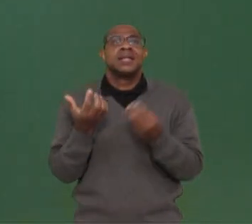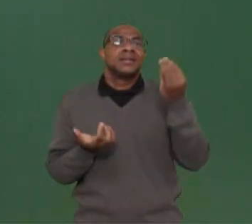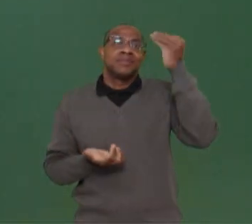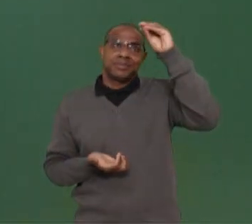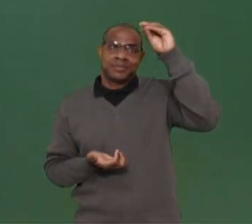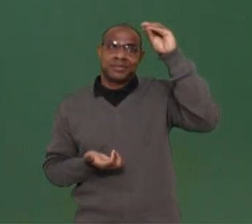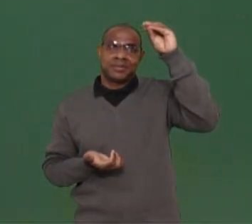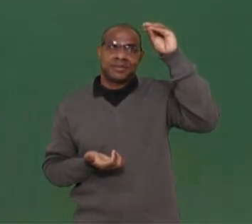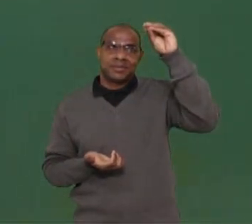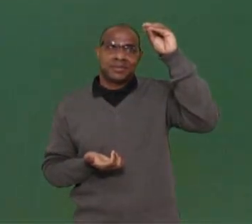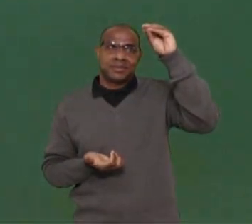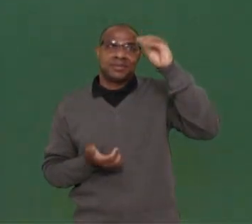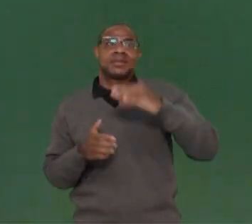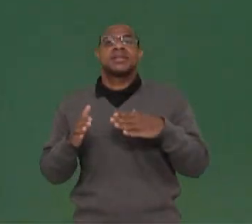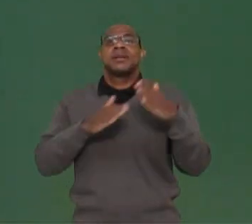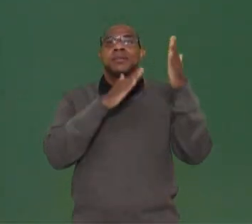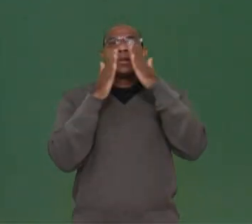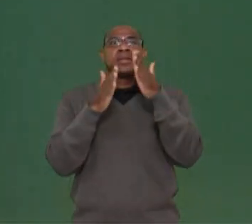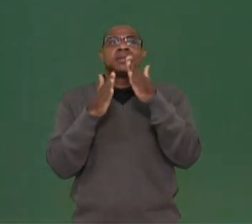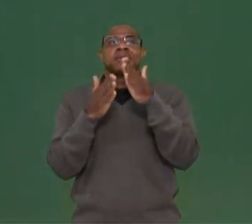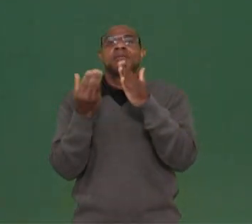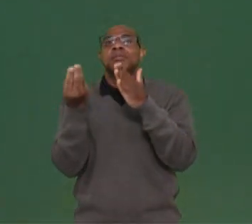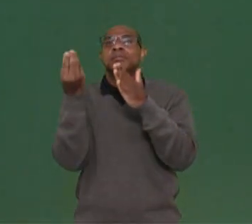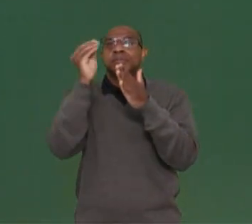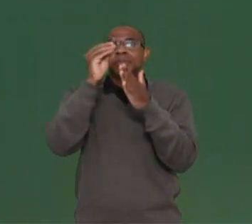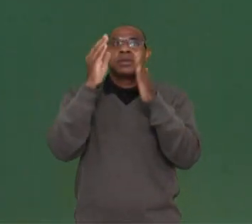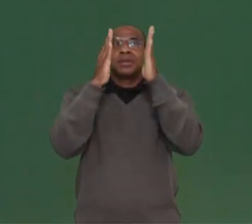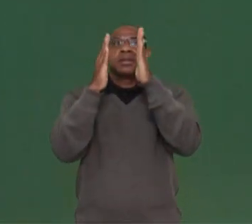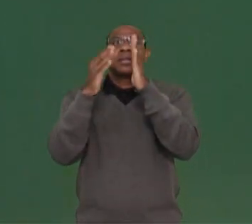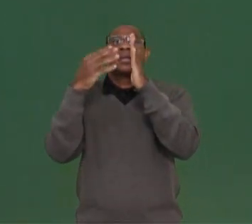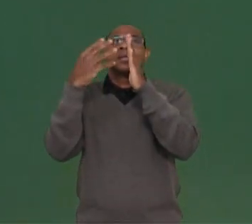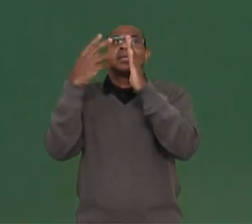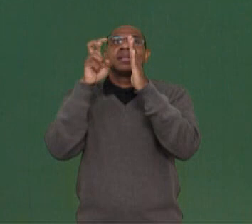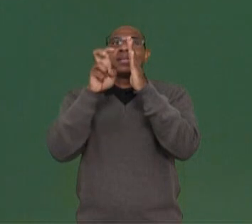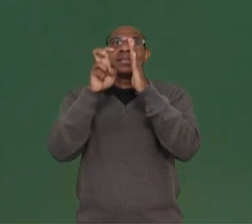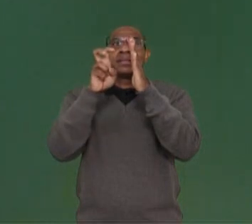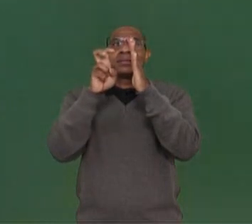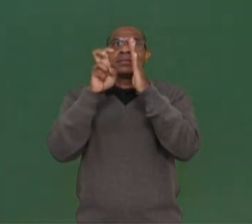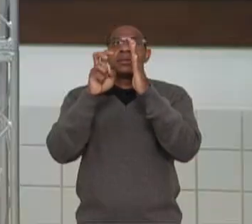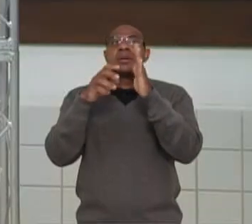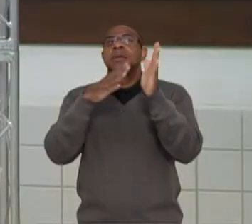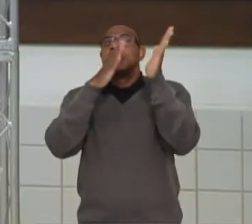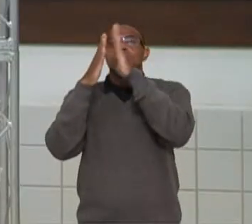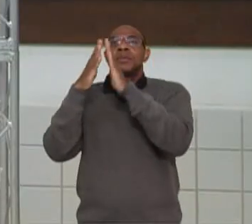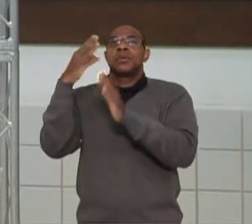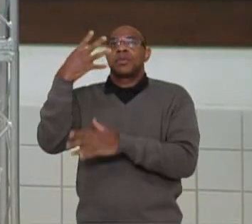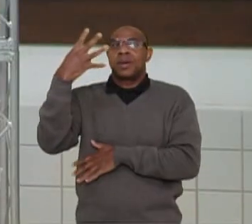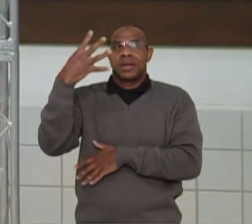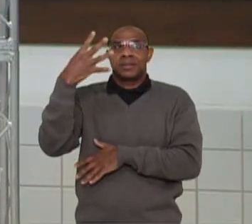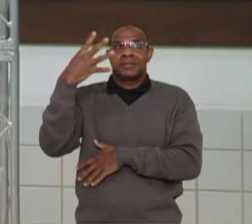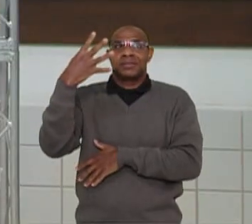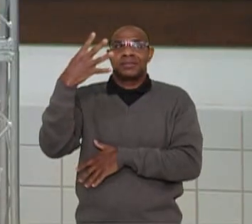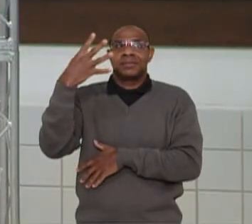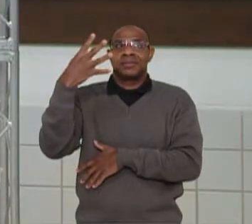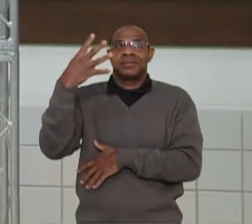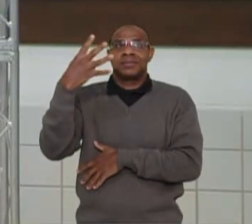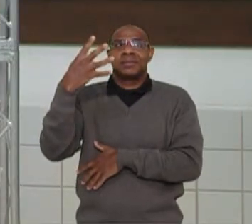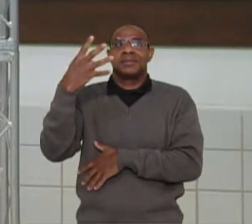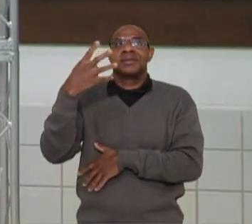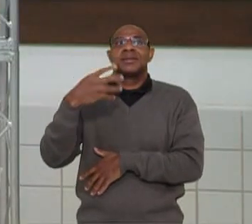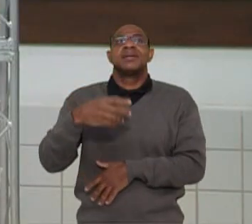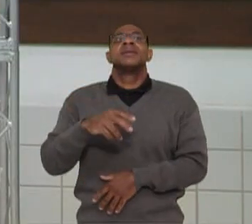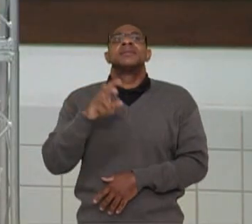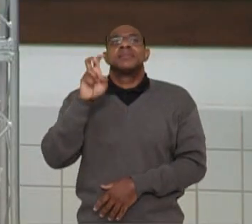para o terceiro? 5 opções. Para o quarto, me restam 4 opções. Para o quinto, me restam